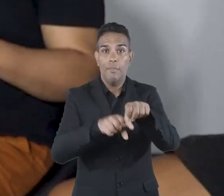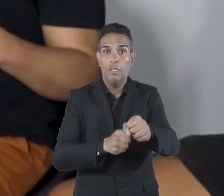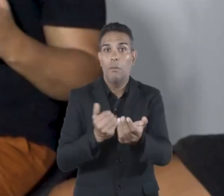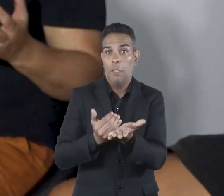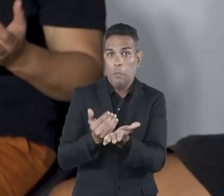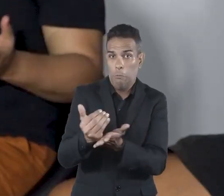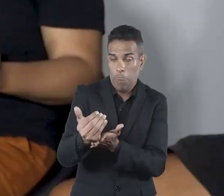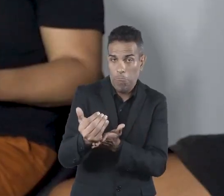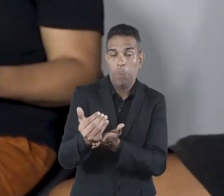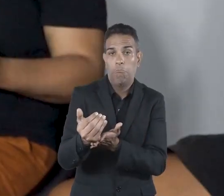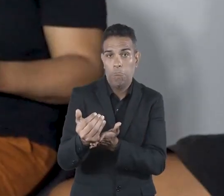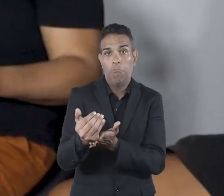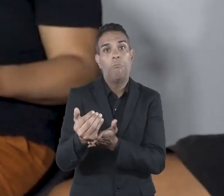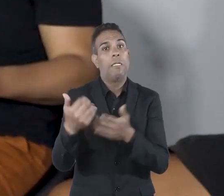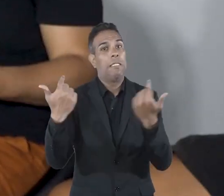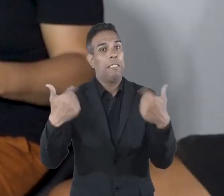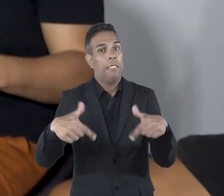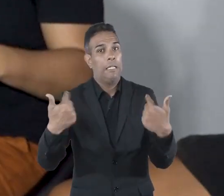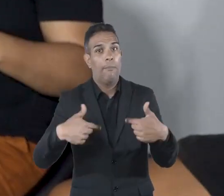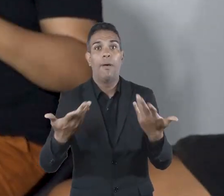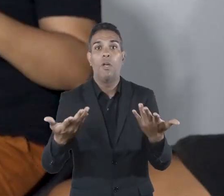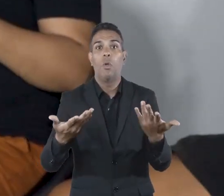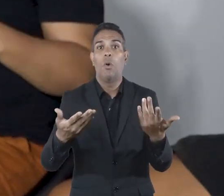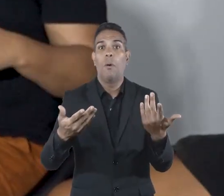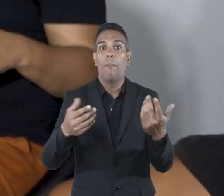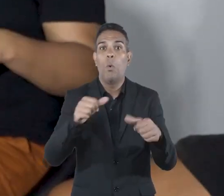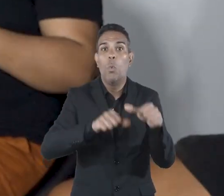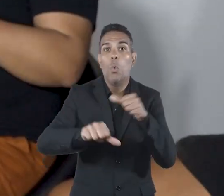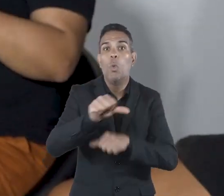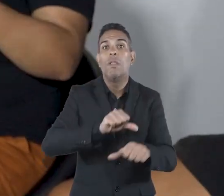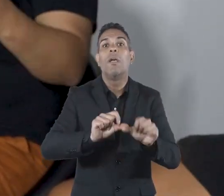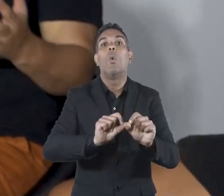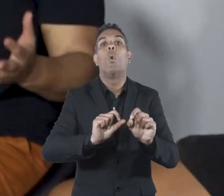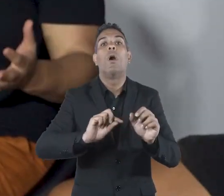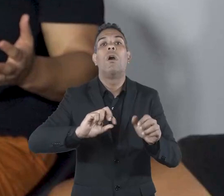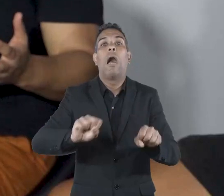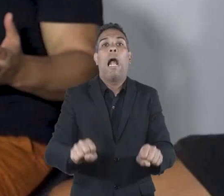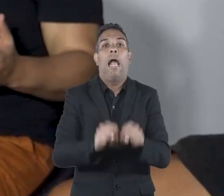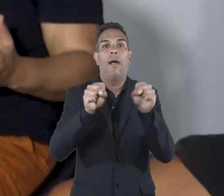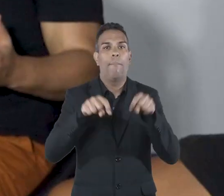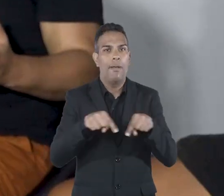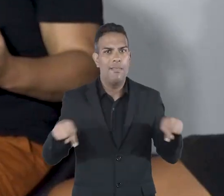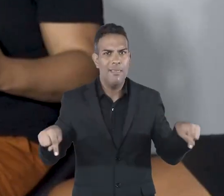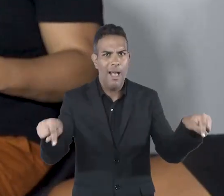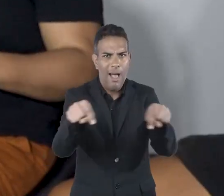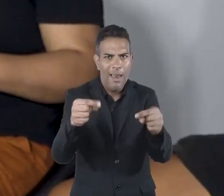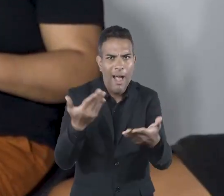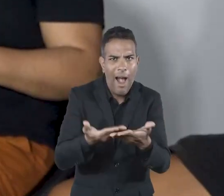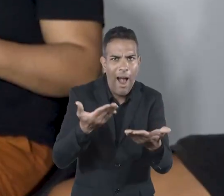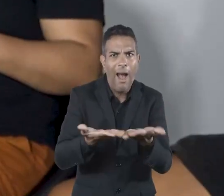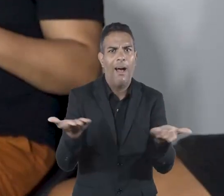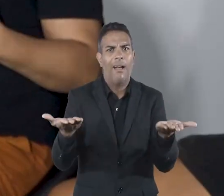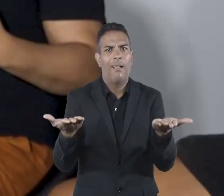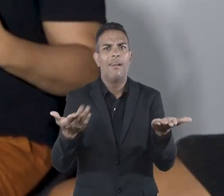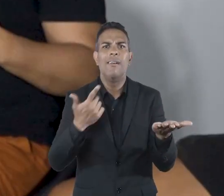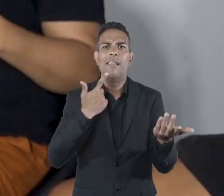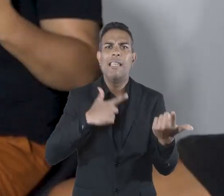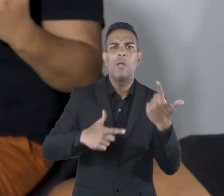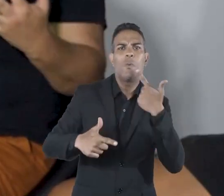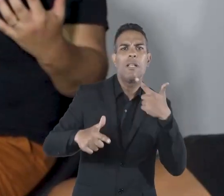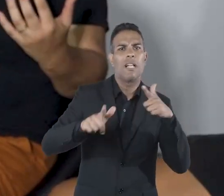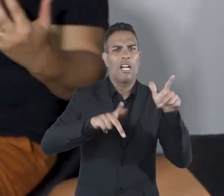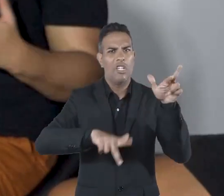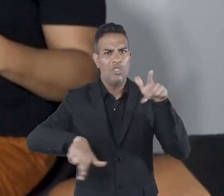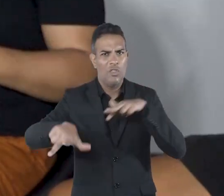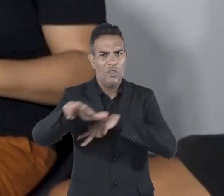consideração. Então a gente oferece formação inicial, que trabalha com uma desconstrução primeiro do que é uma sala de aula, porque se a